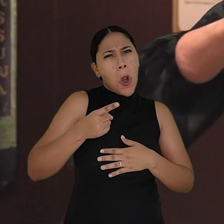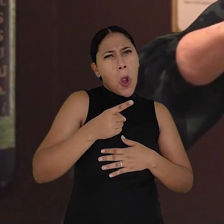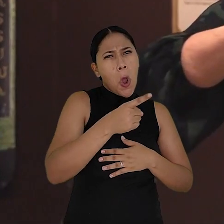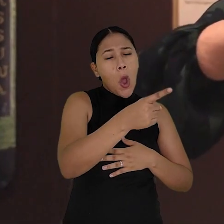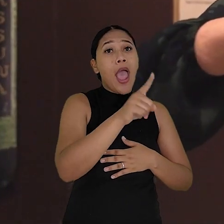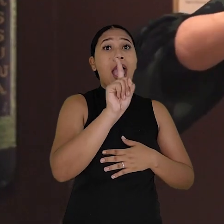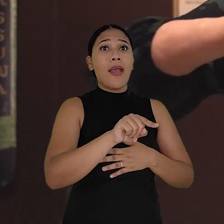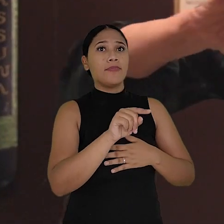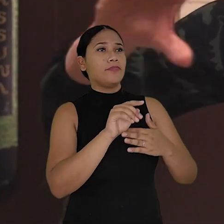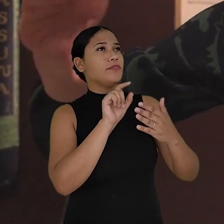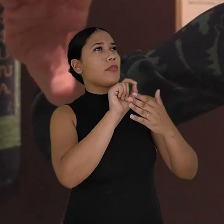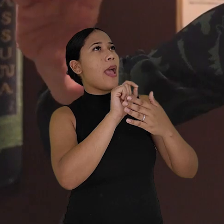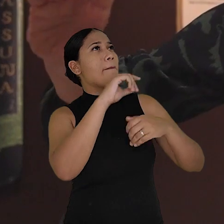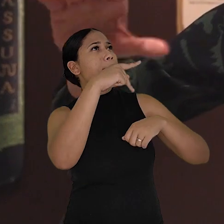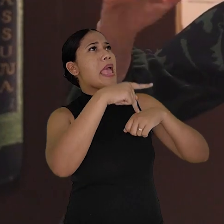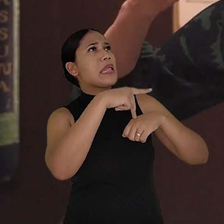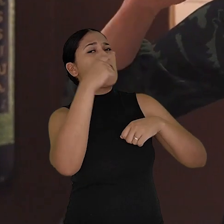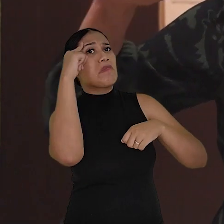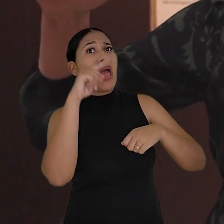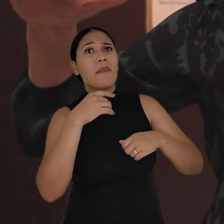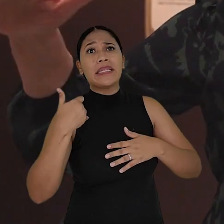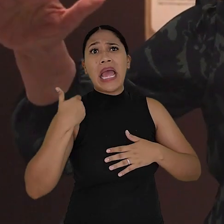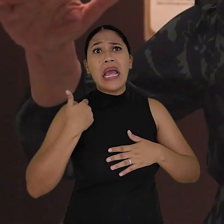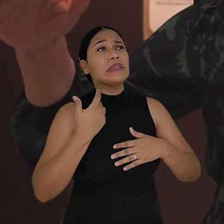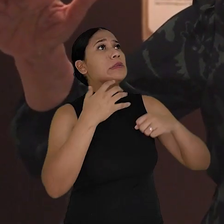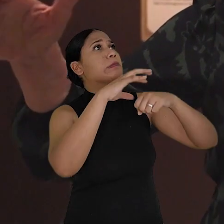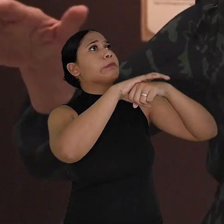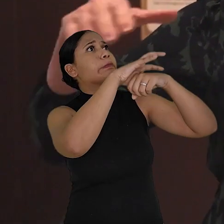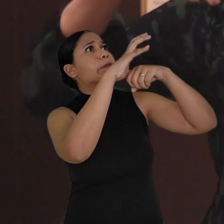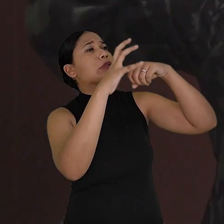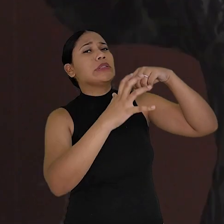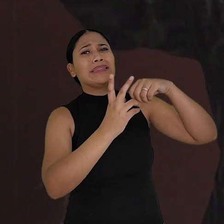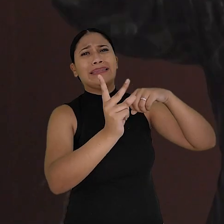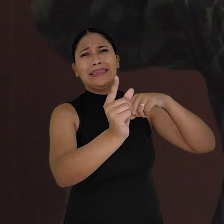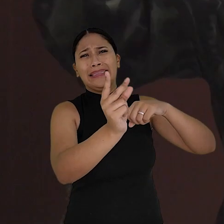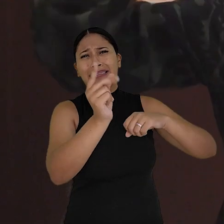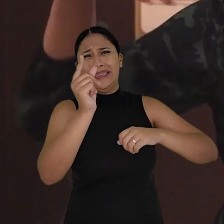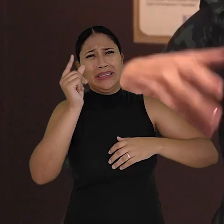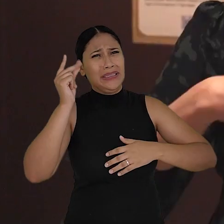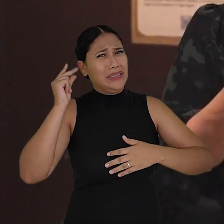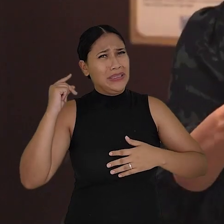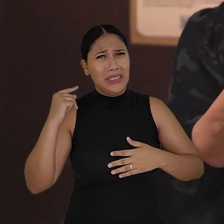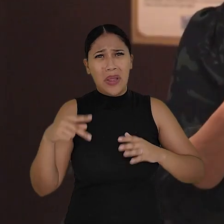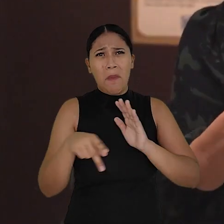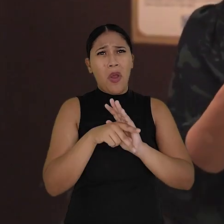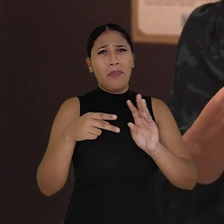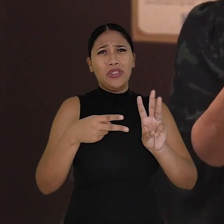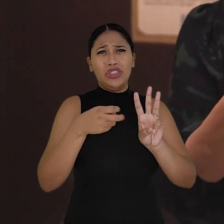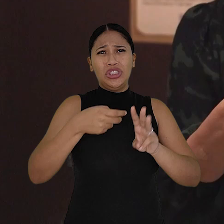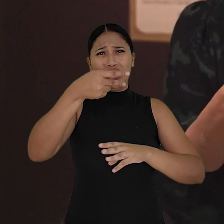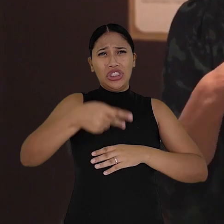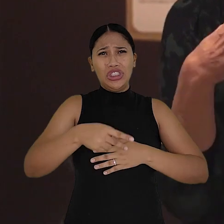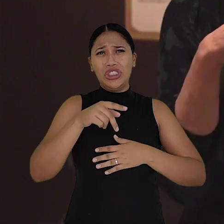né? Que é uma pedra gravada, que ninguém consegue saber a idade dela, mas ela é muito anterior ao